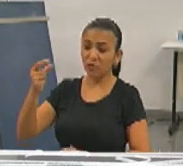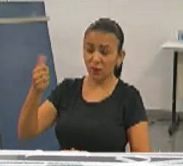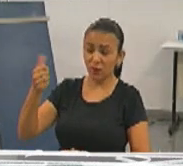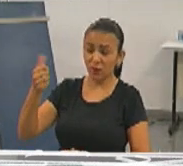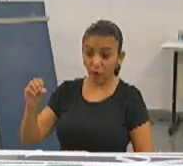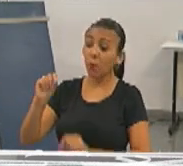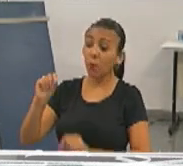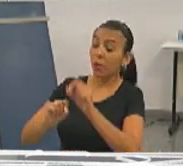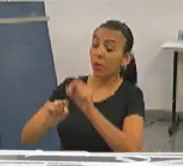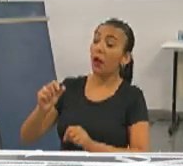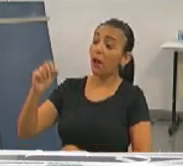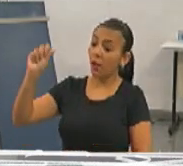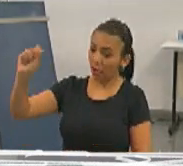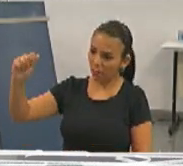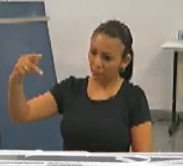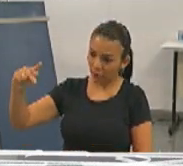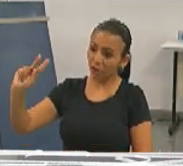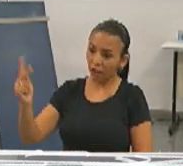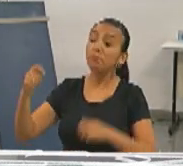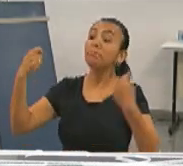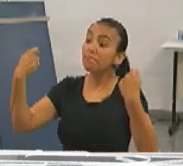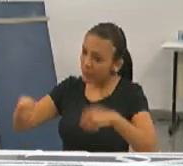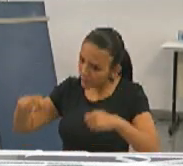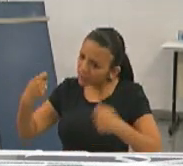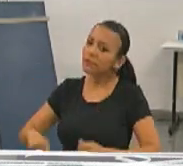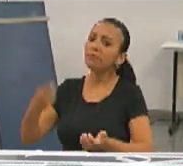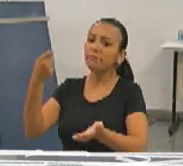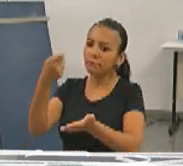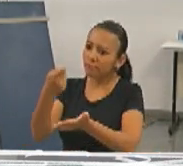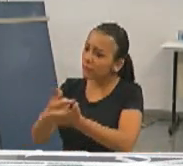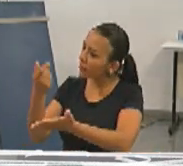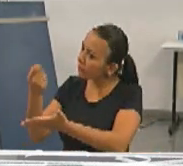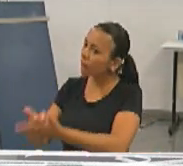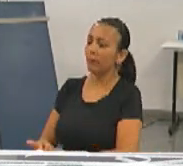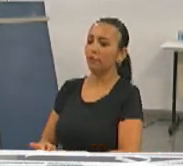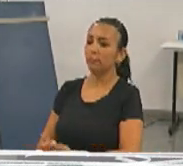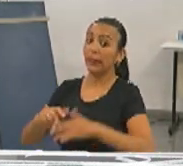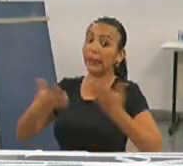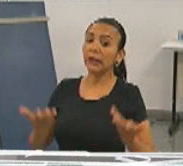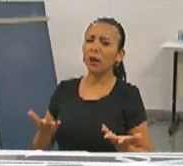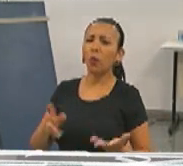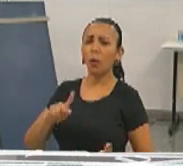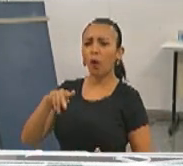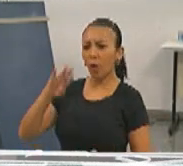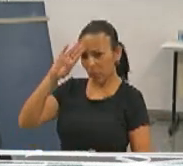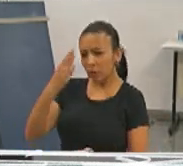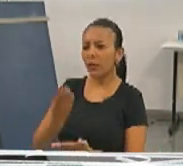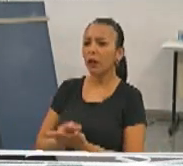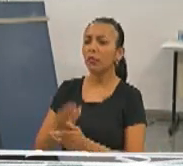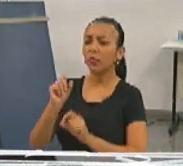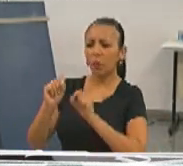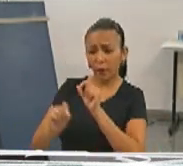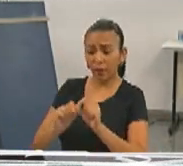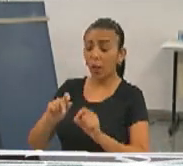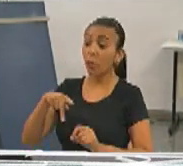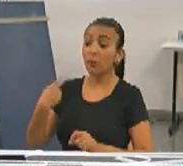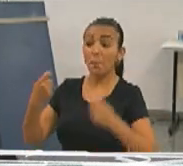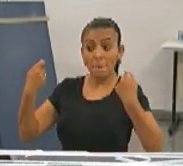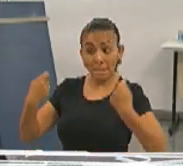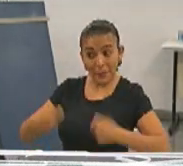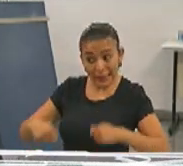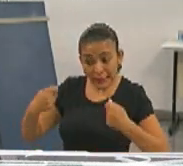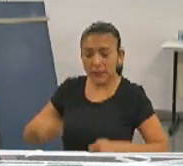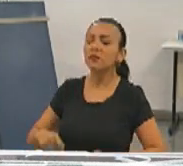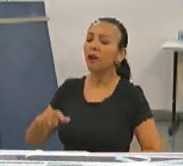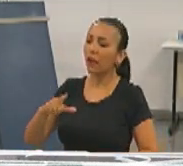11.907/2009, o APH deve ocorrer, deve ser paga, né? Então, o que, que nós consideramos? Nós precisamos